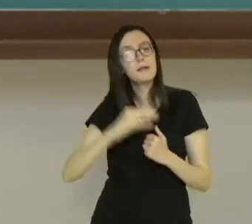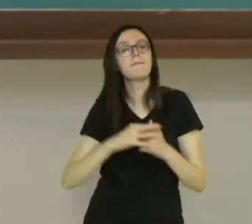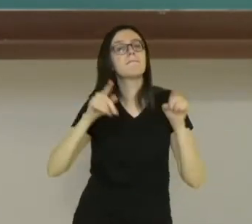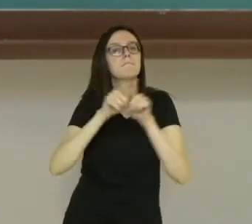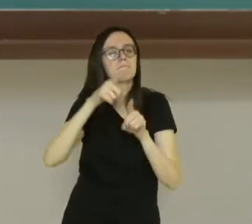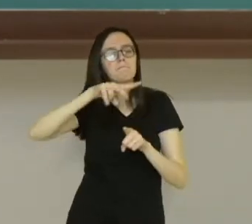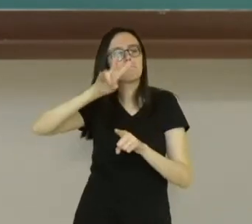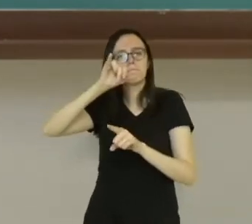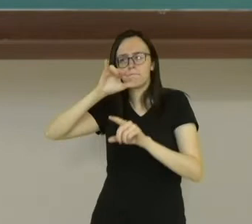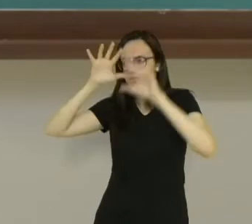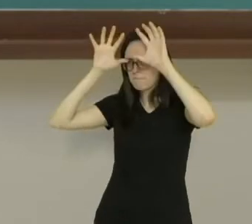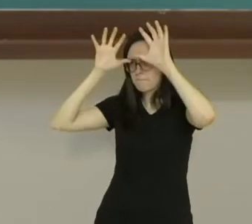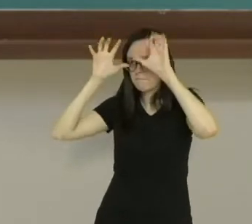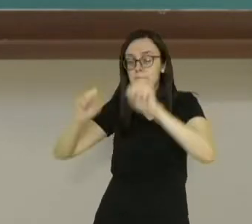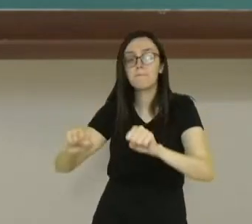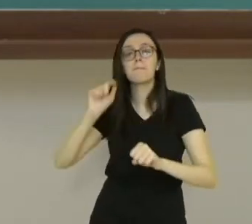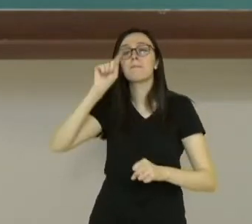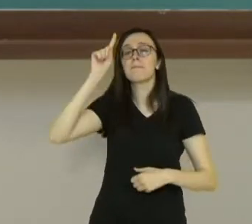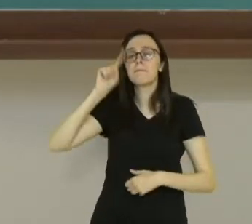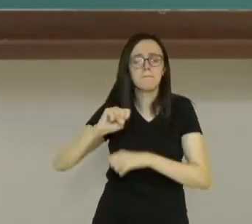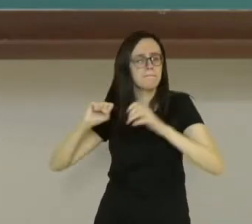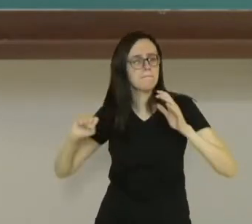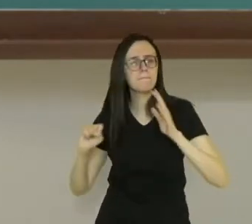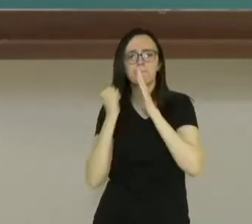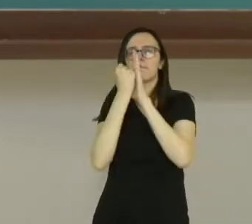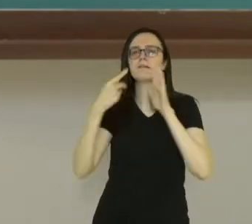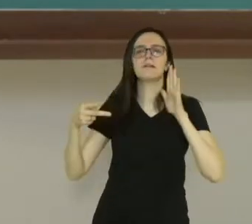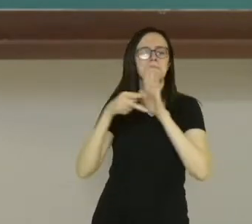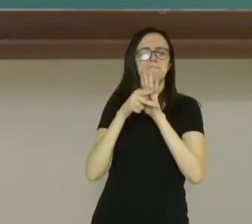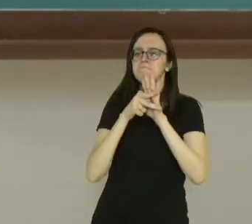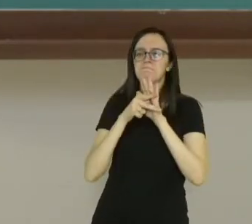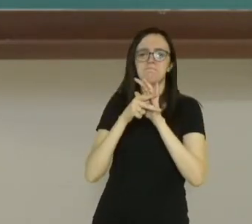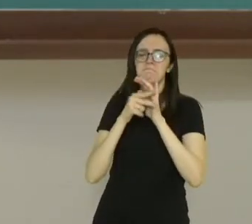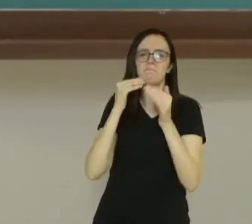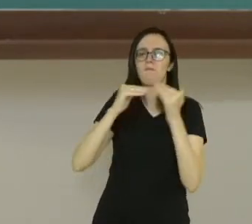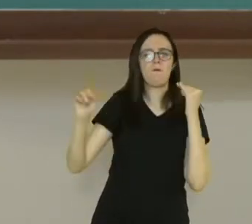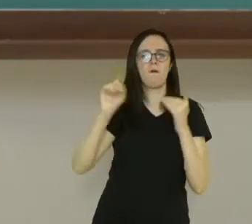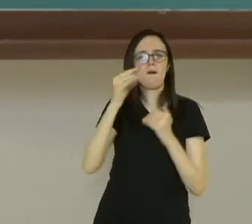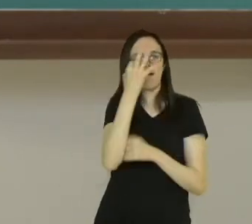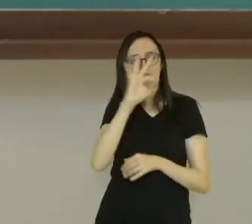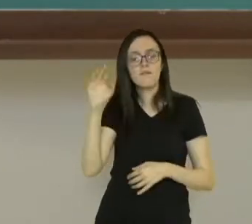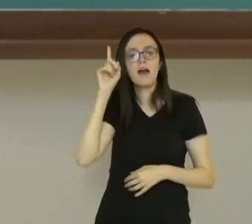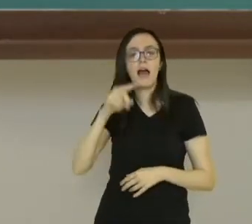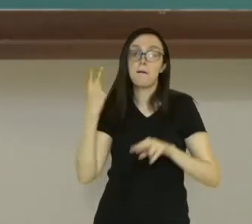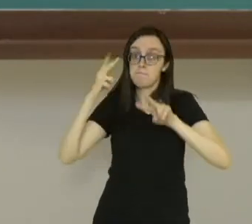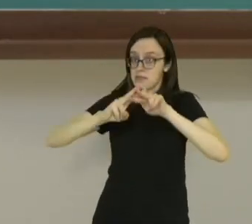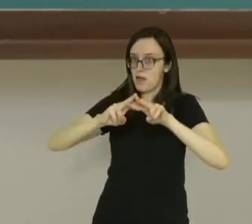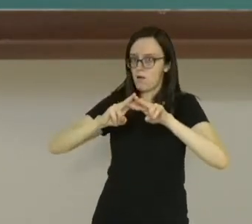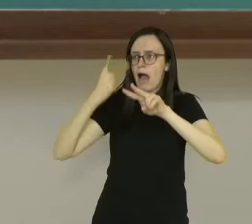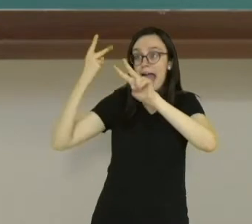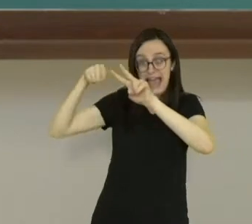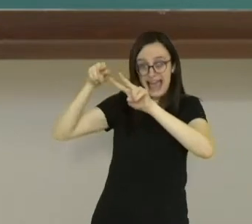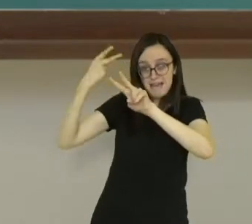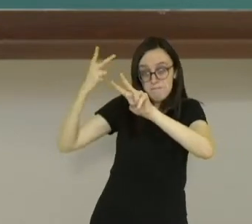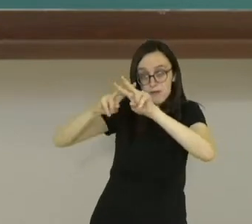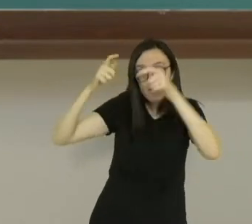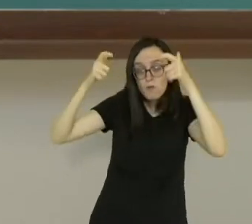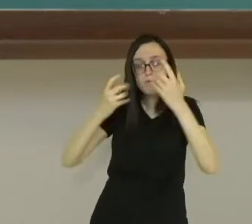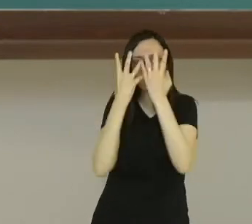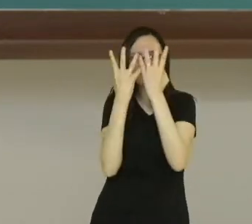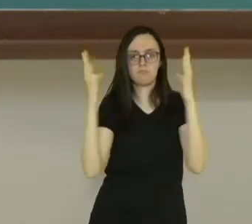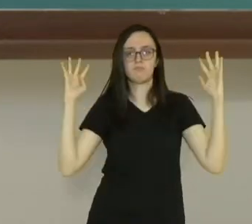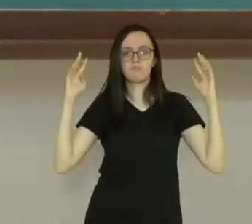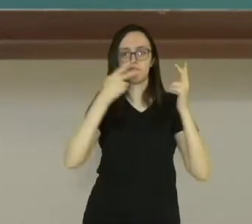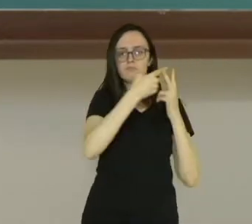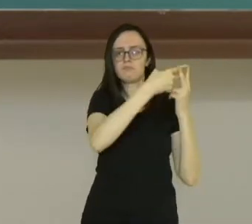vão invadir o que era um símbolo da impunidade na França, que era uma prisão que já estava desativada, né, se